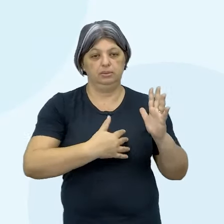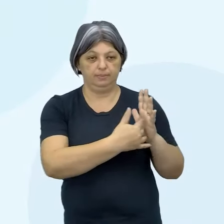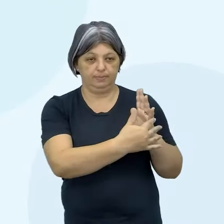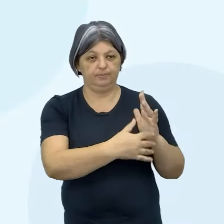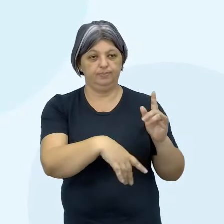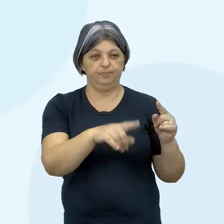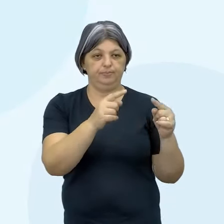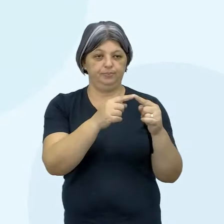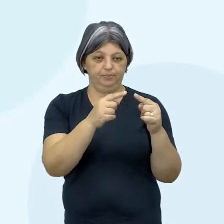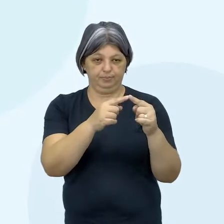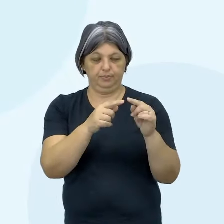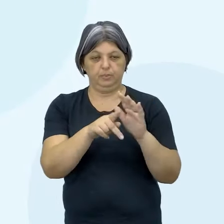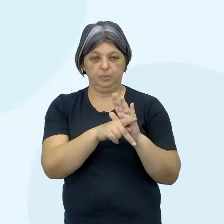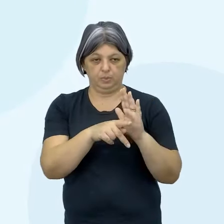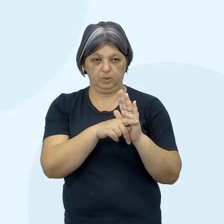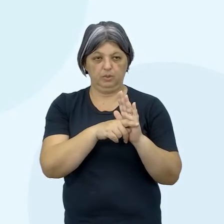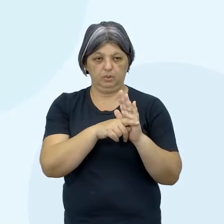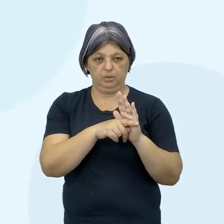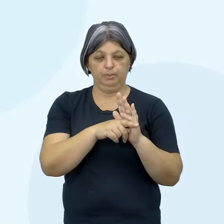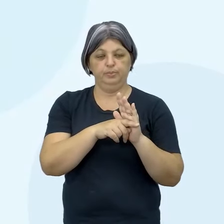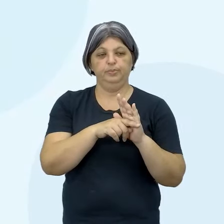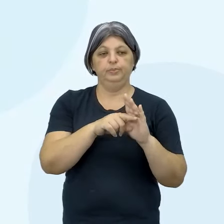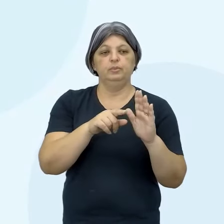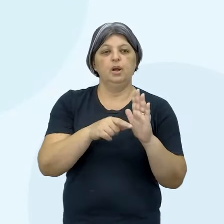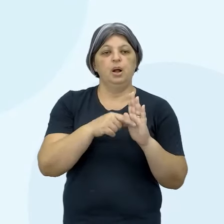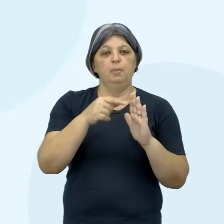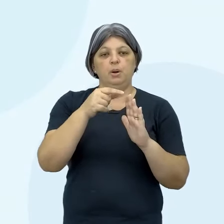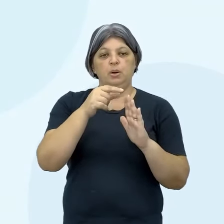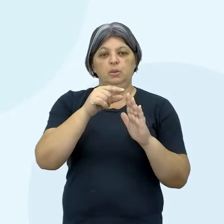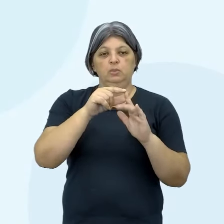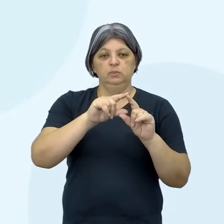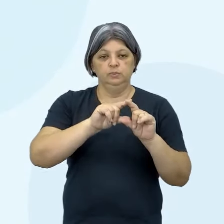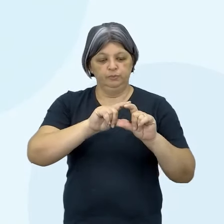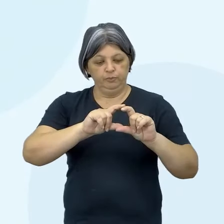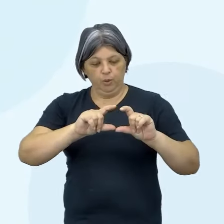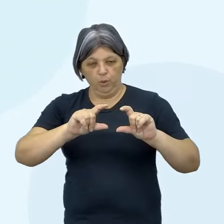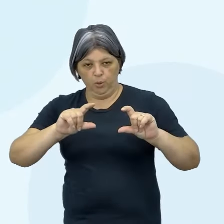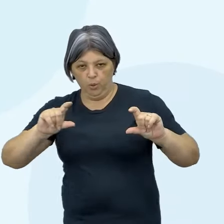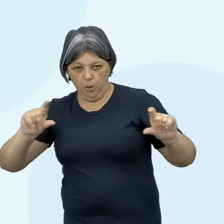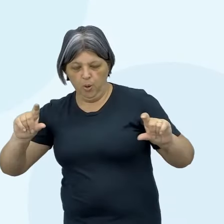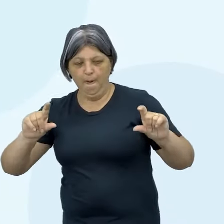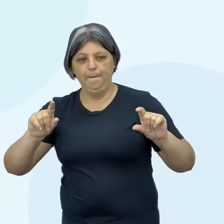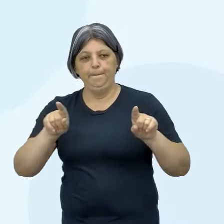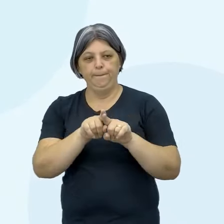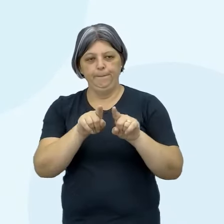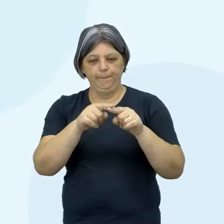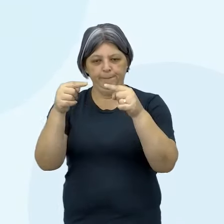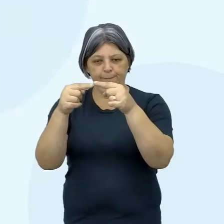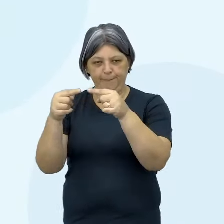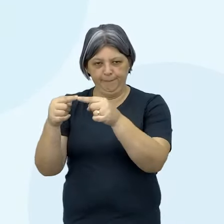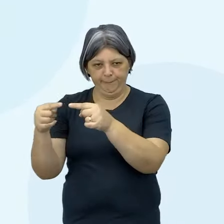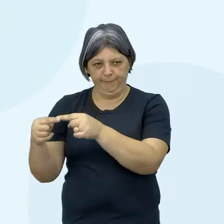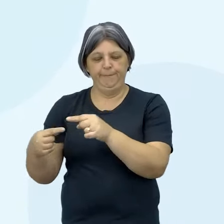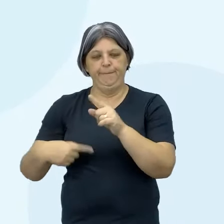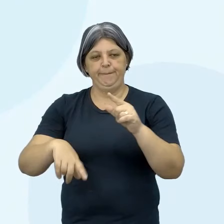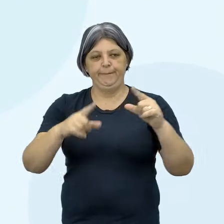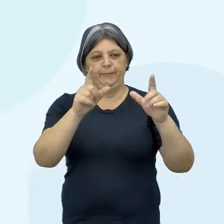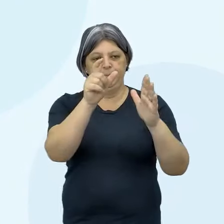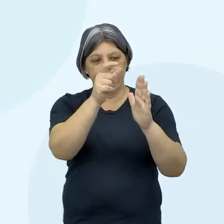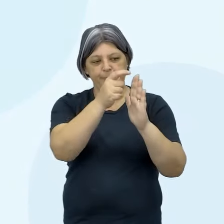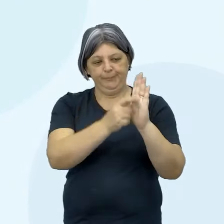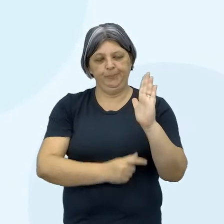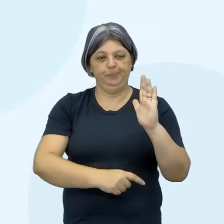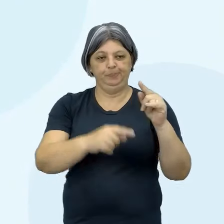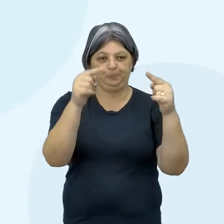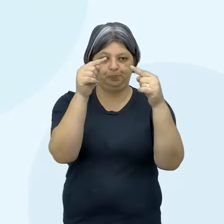conexão na horizontal, entre os componentes, como na vertical do próprio componente em si, tá?